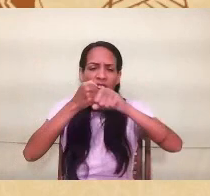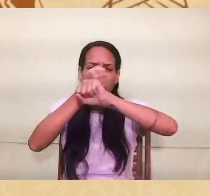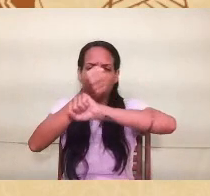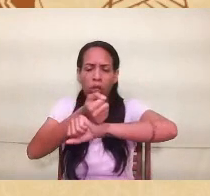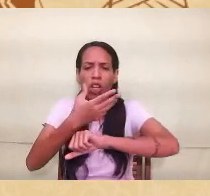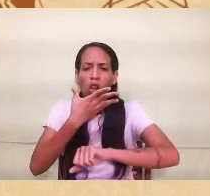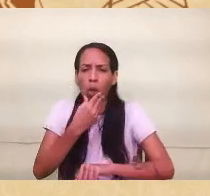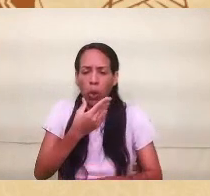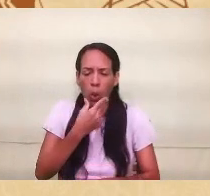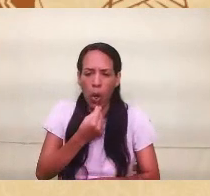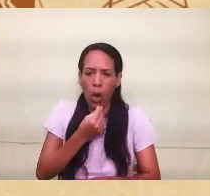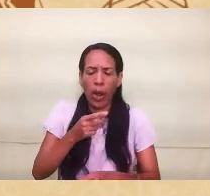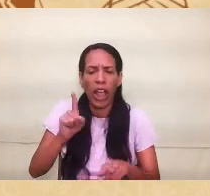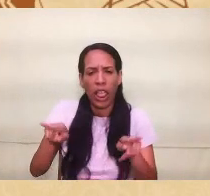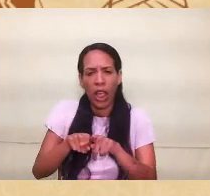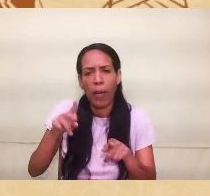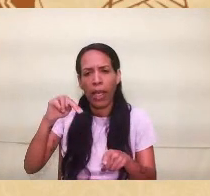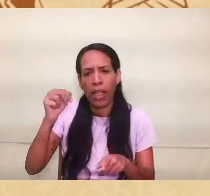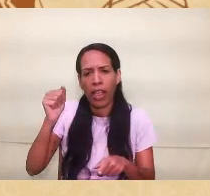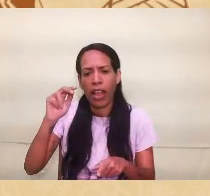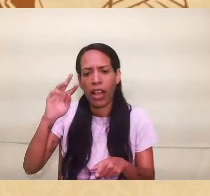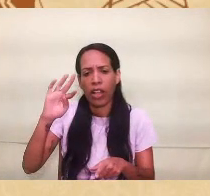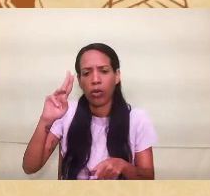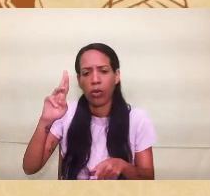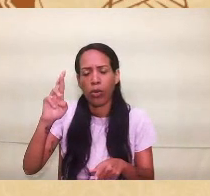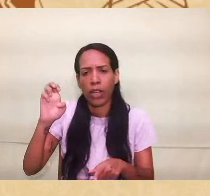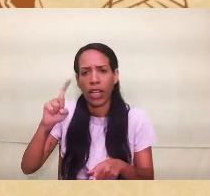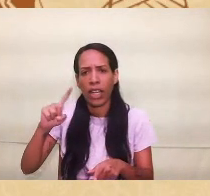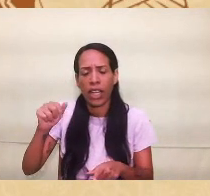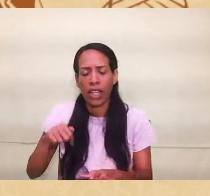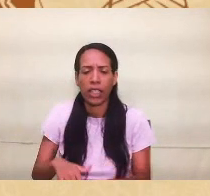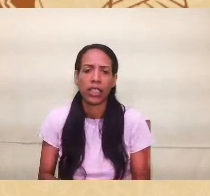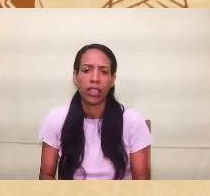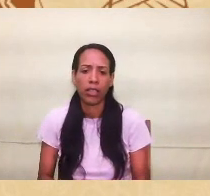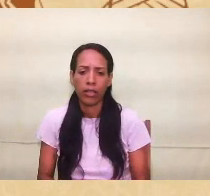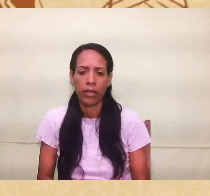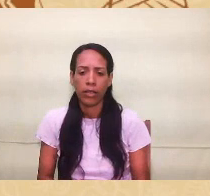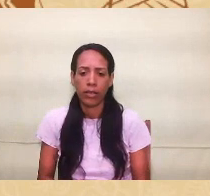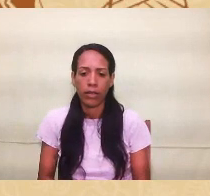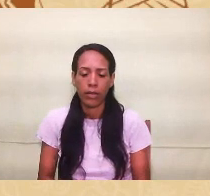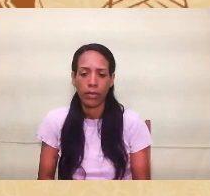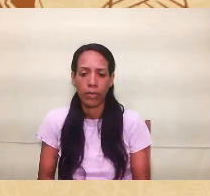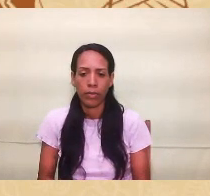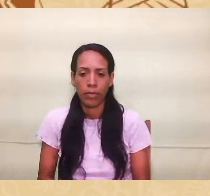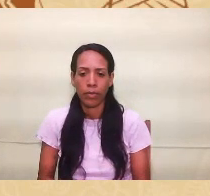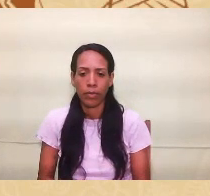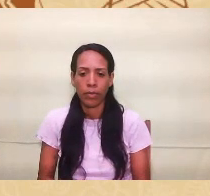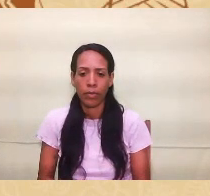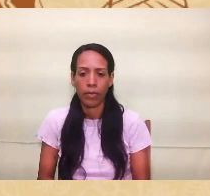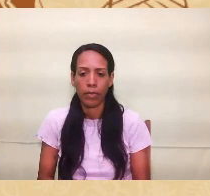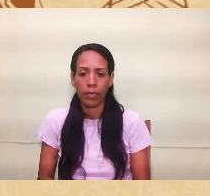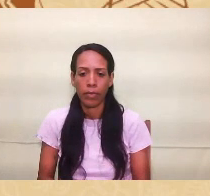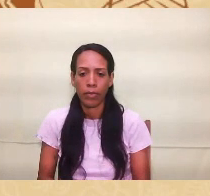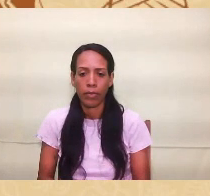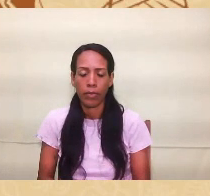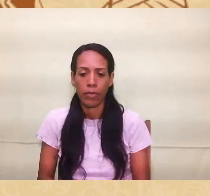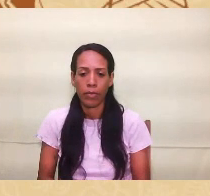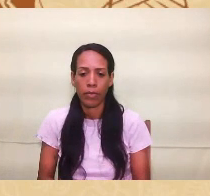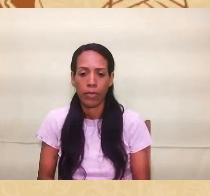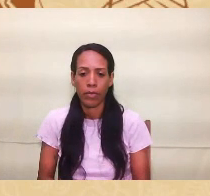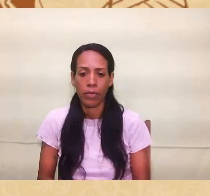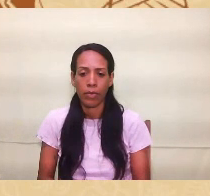homem e da natureza. Ayum Banatã, Kwekatureté, Upacatu, Mocoembé, Aciguera,